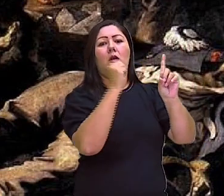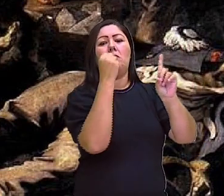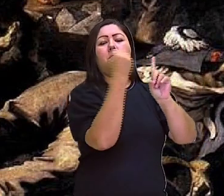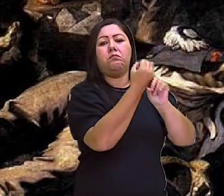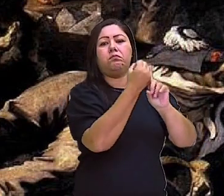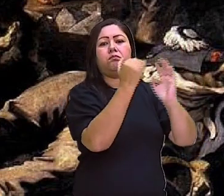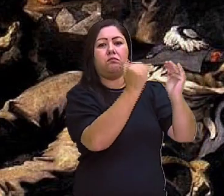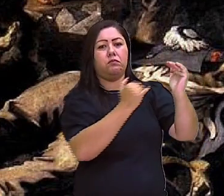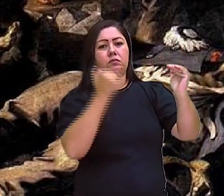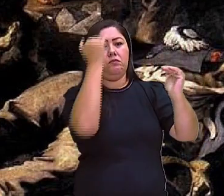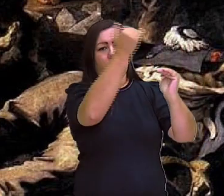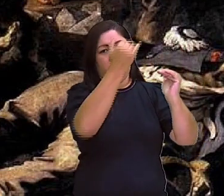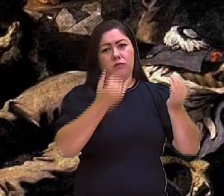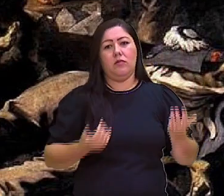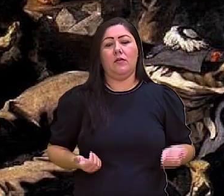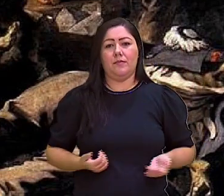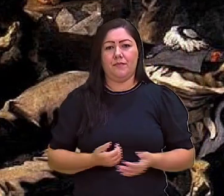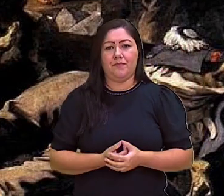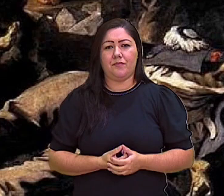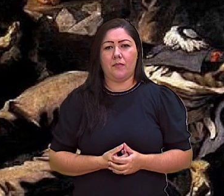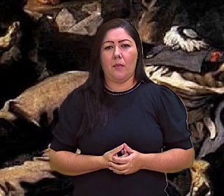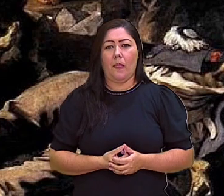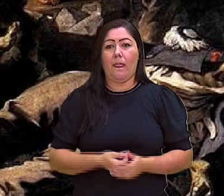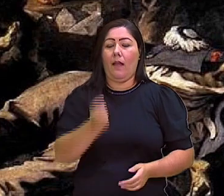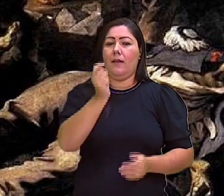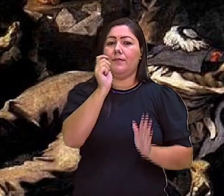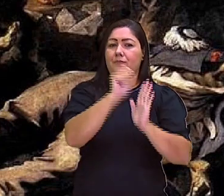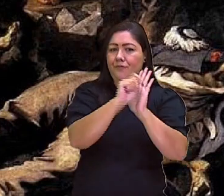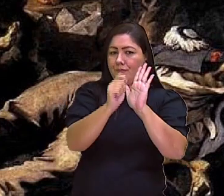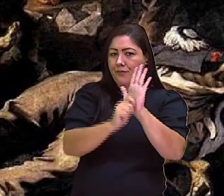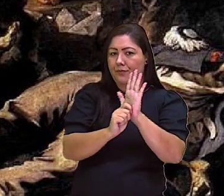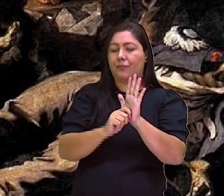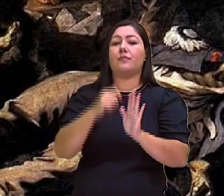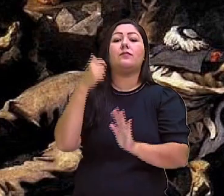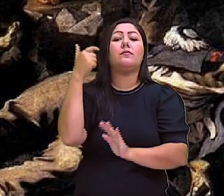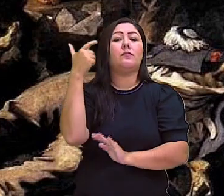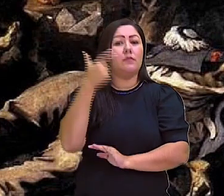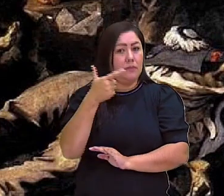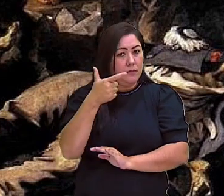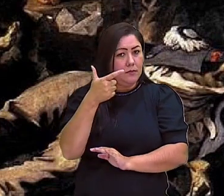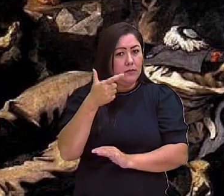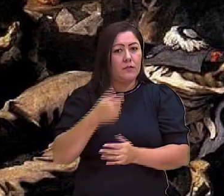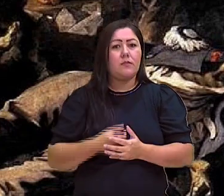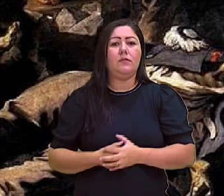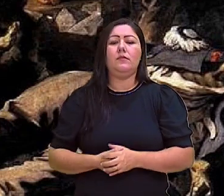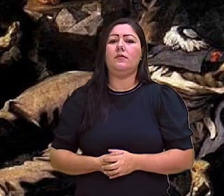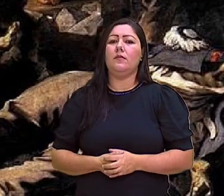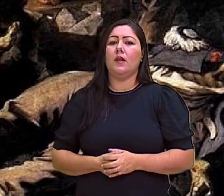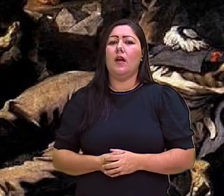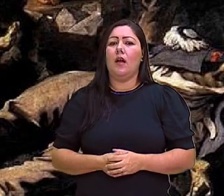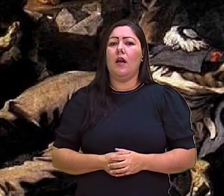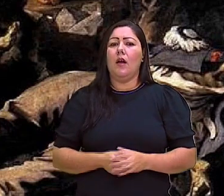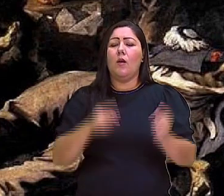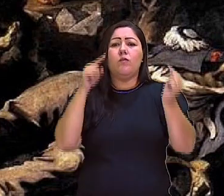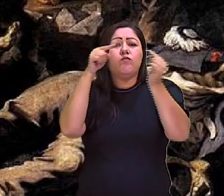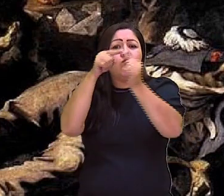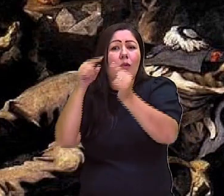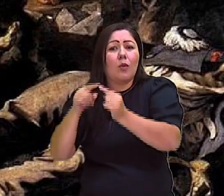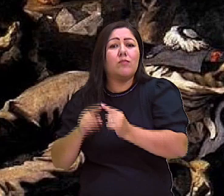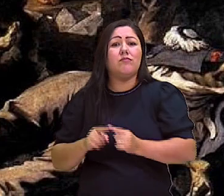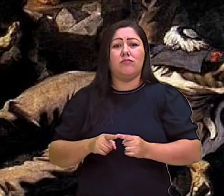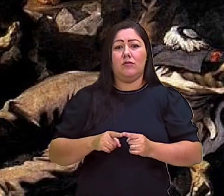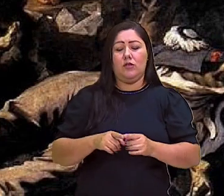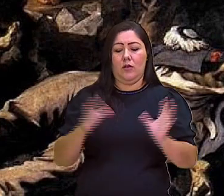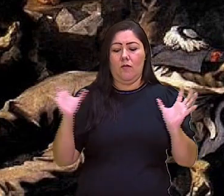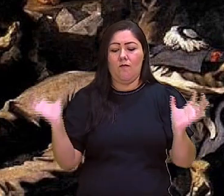França. O artigo 2. O artigo 2 fala que a finalidade de toda associação